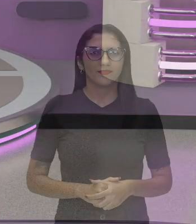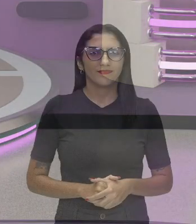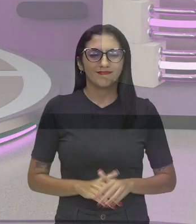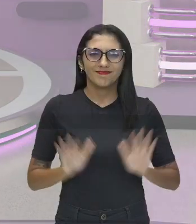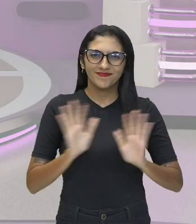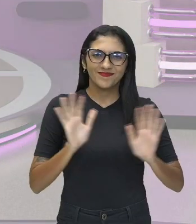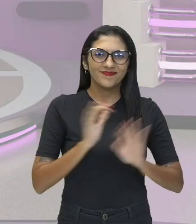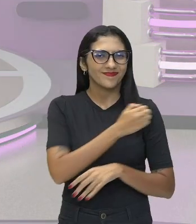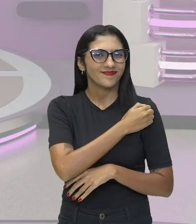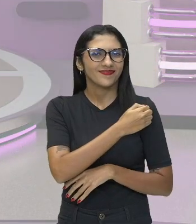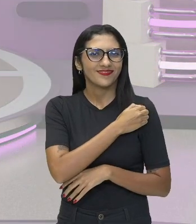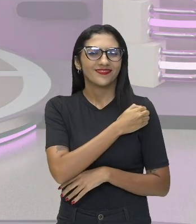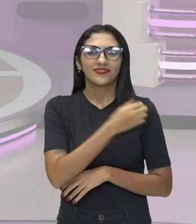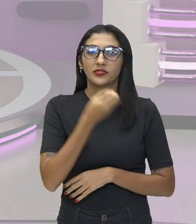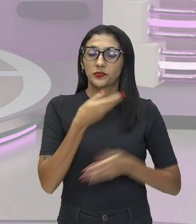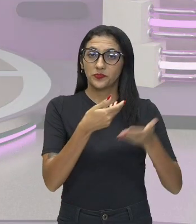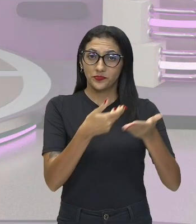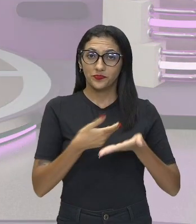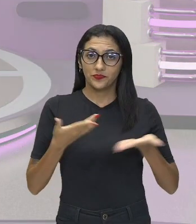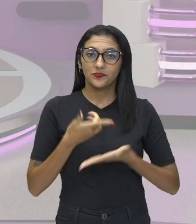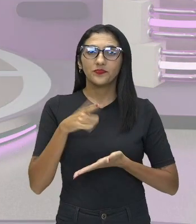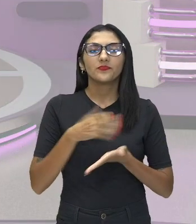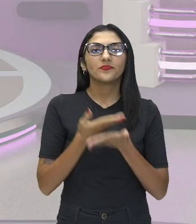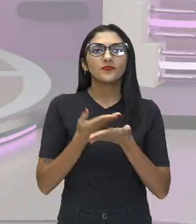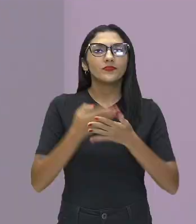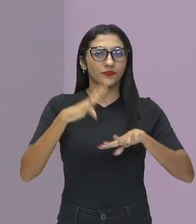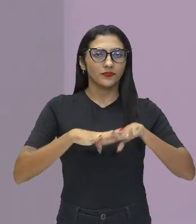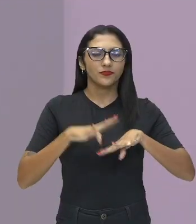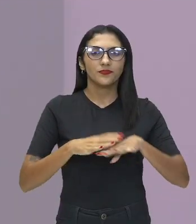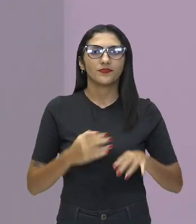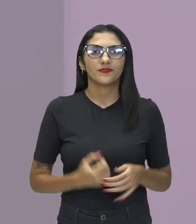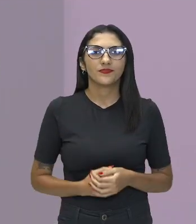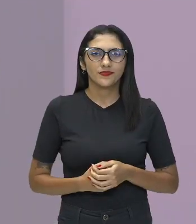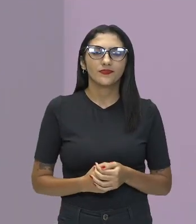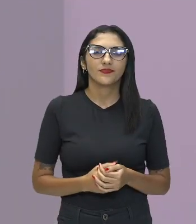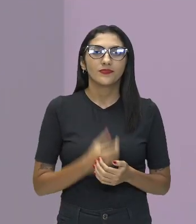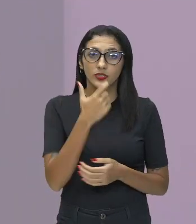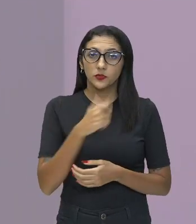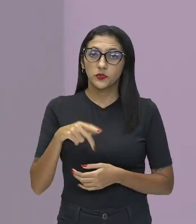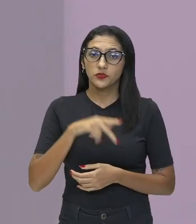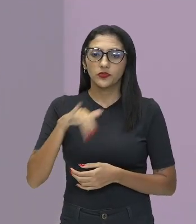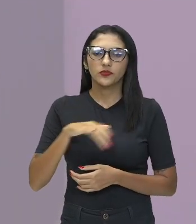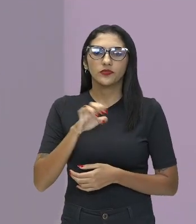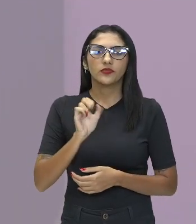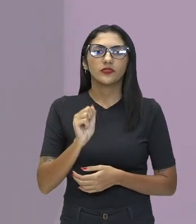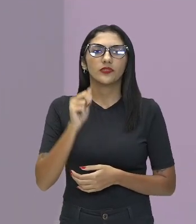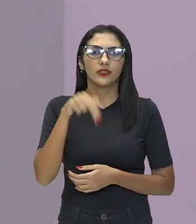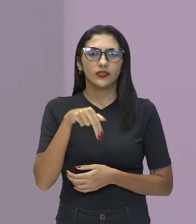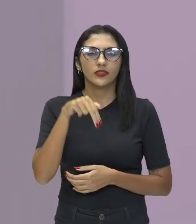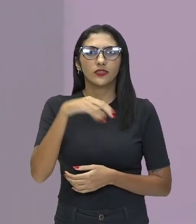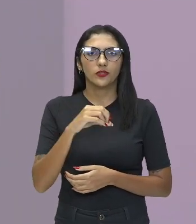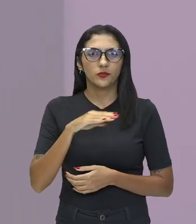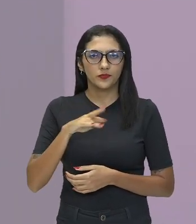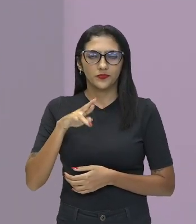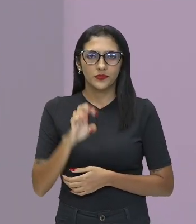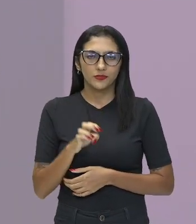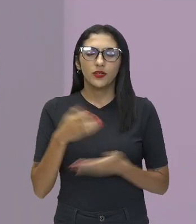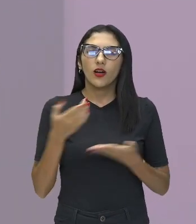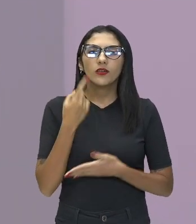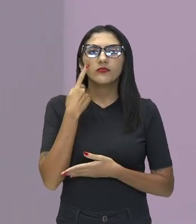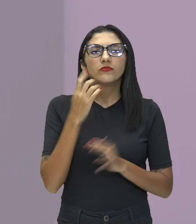Olá, turmas! Sejam bem-vindos à nossa aula de matemática. Eu sou o professor Jean Nobre e juntos nós iremos